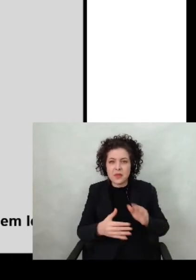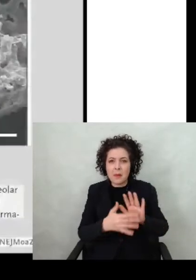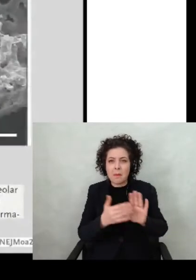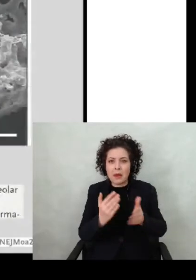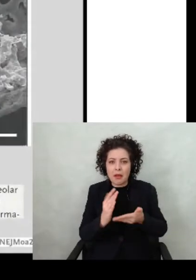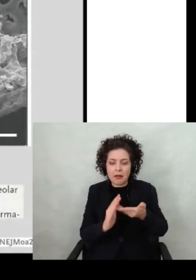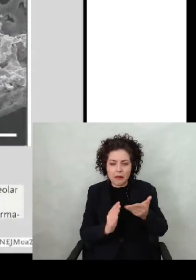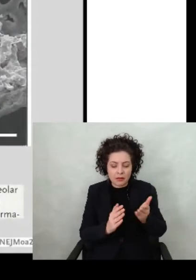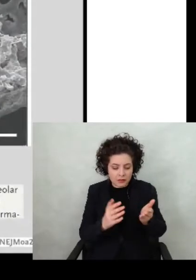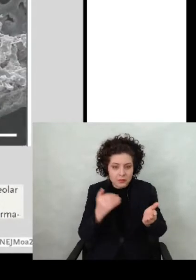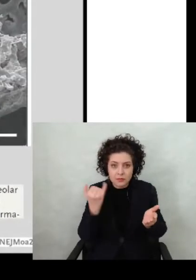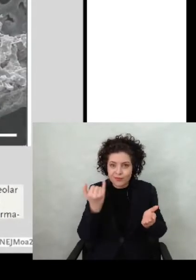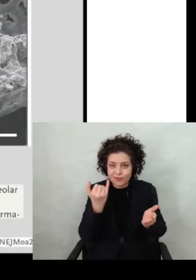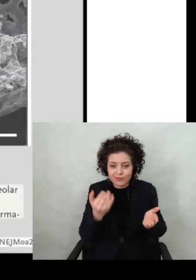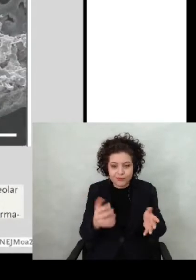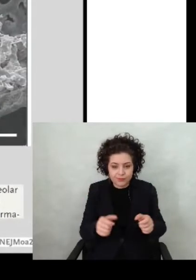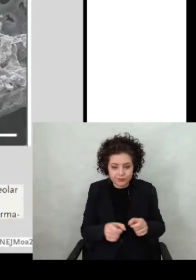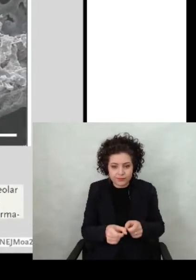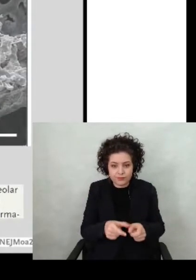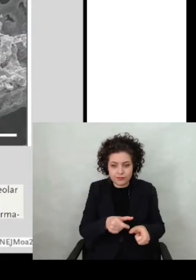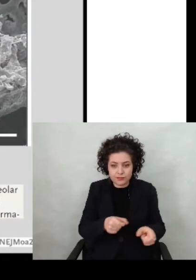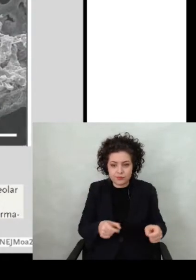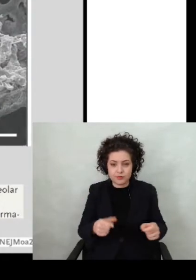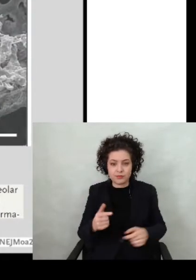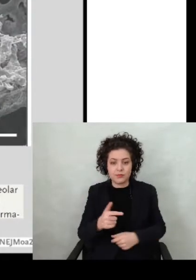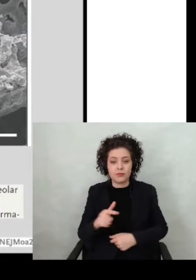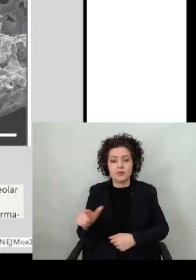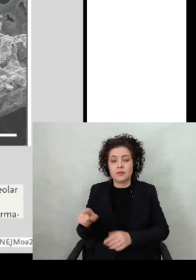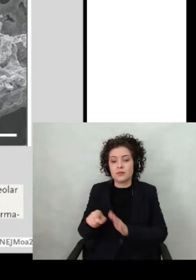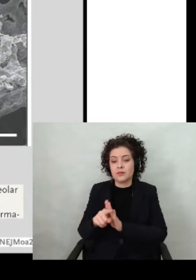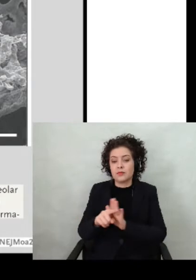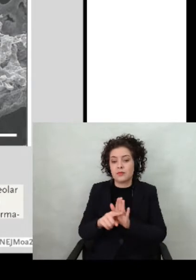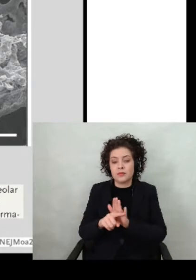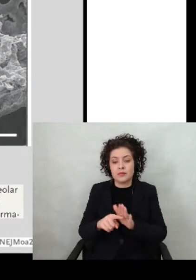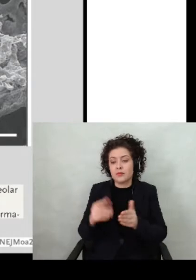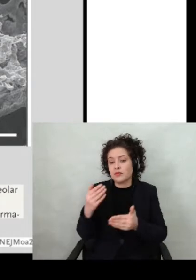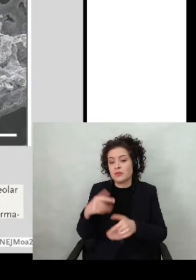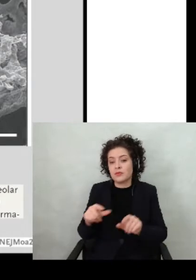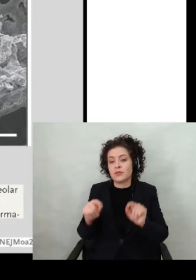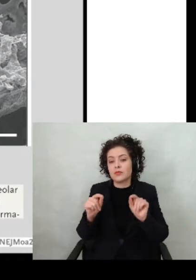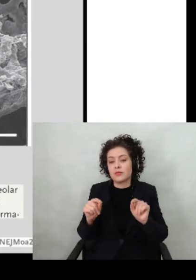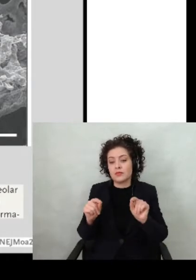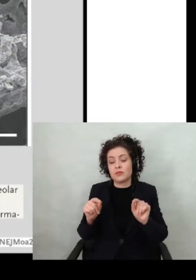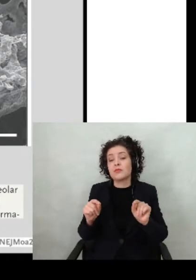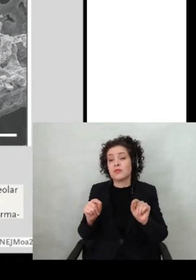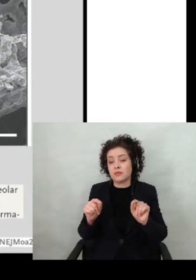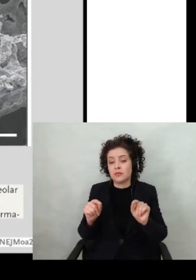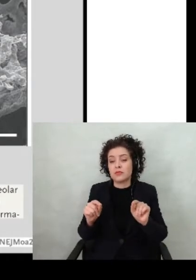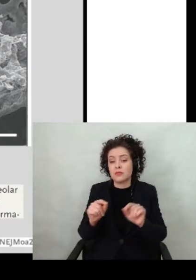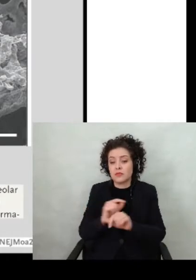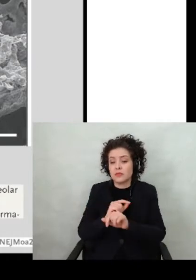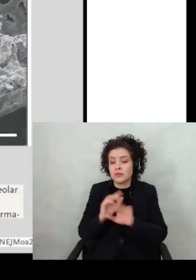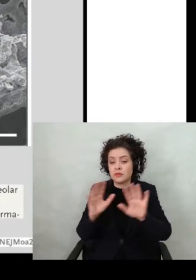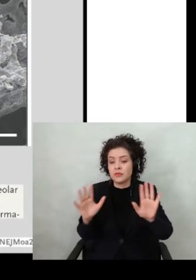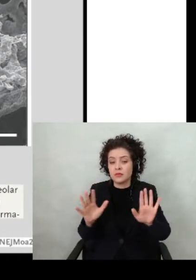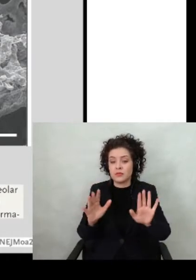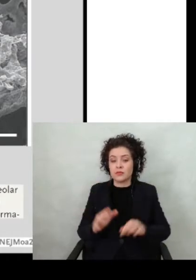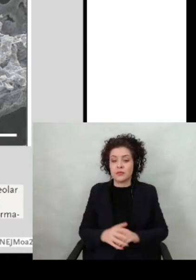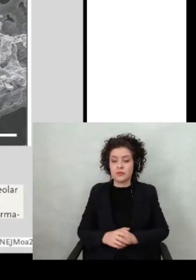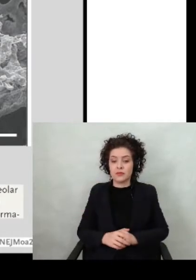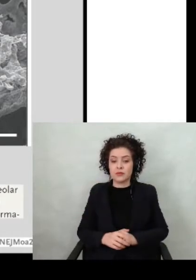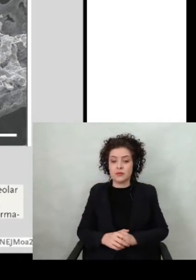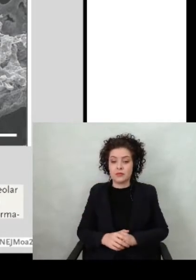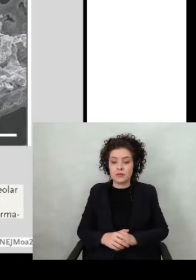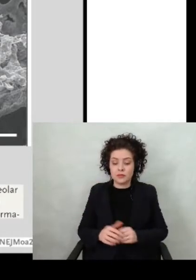né? Esse outro estudo mostrou também claramente como a rede